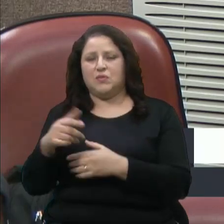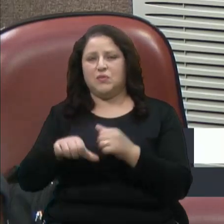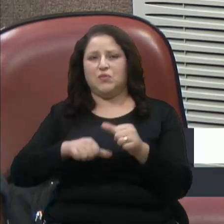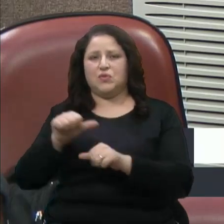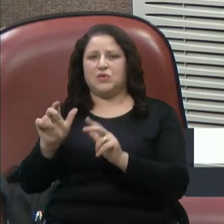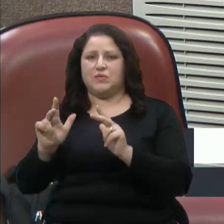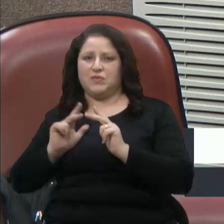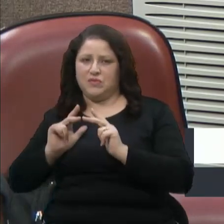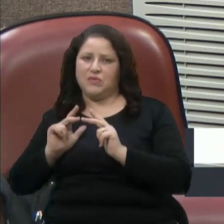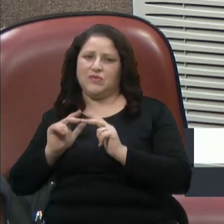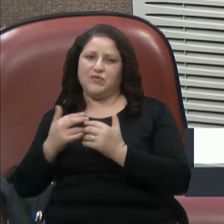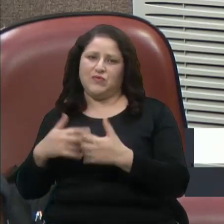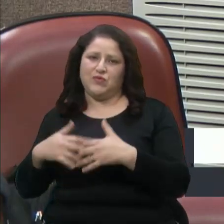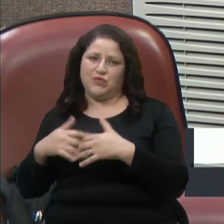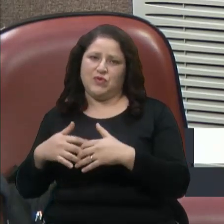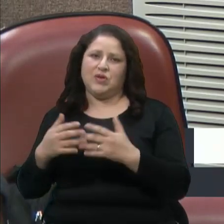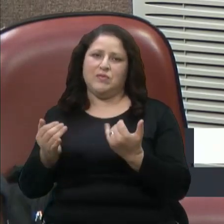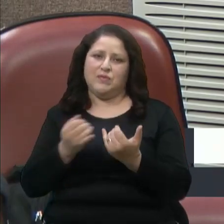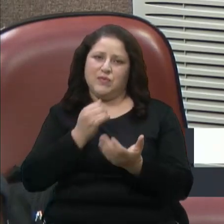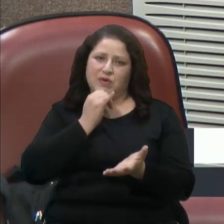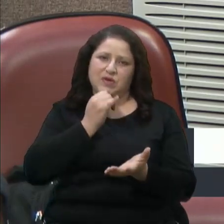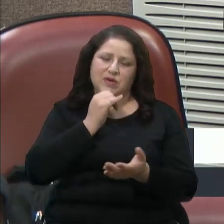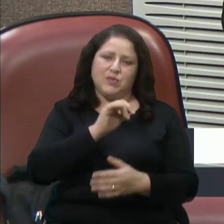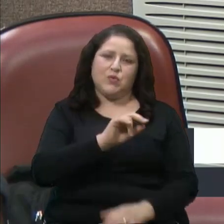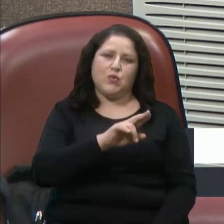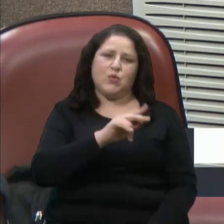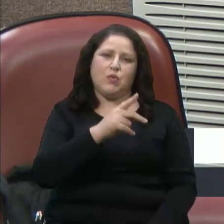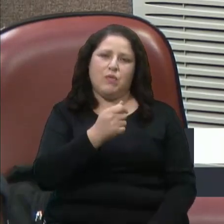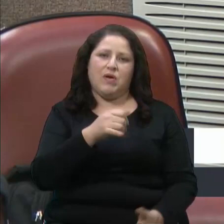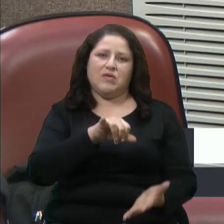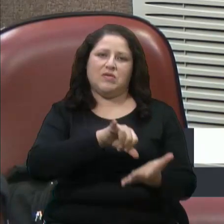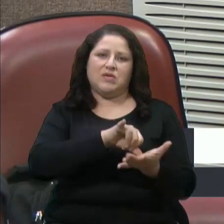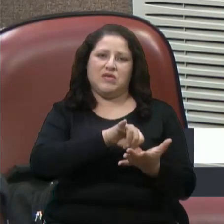funciona. Tem um exemplo aqui, a UPA Central, que é privatizada,